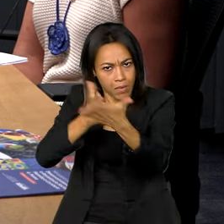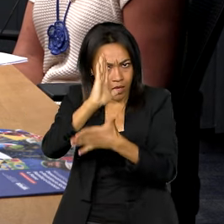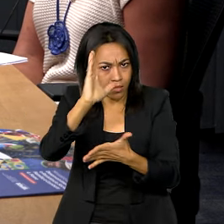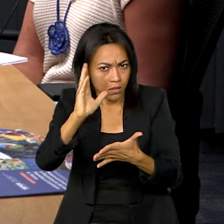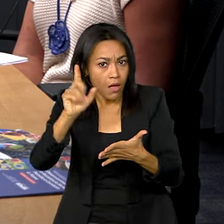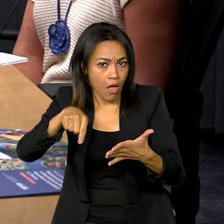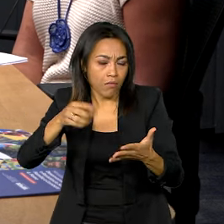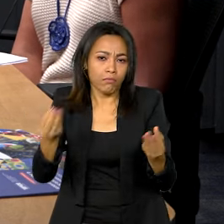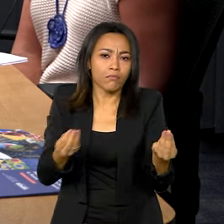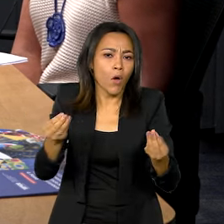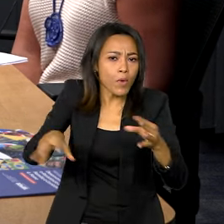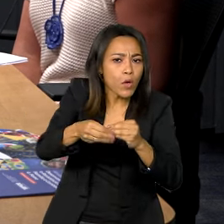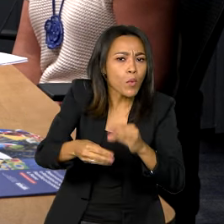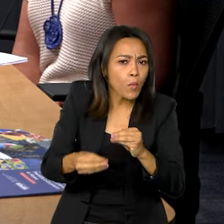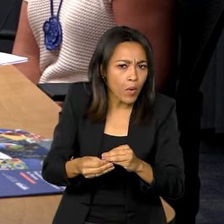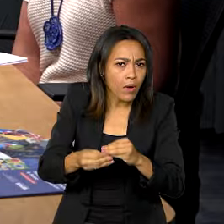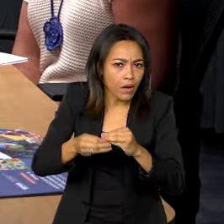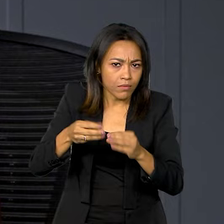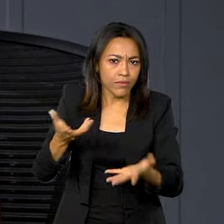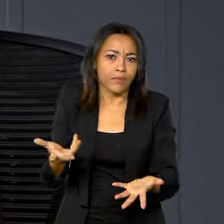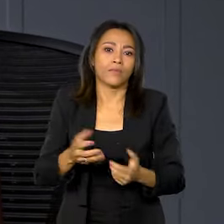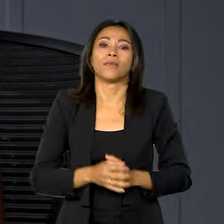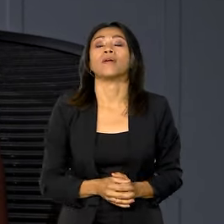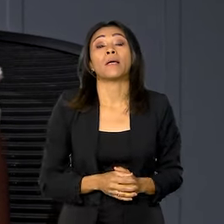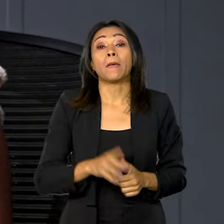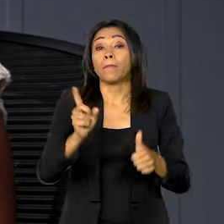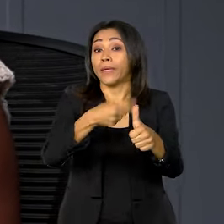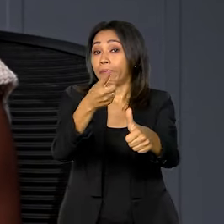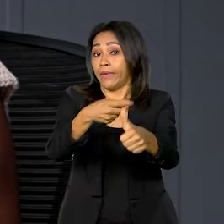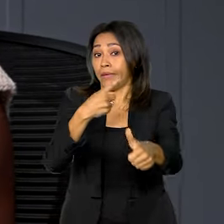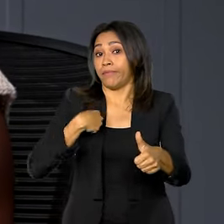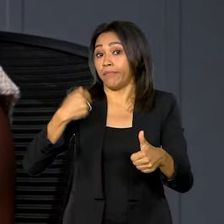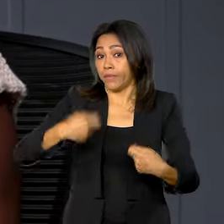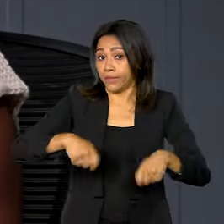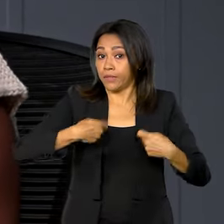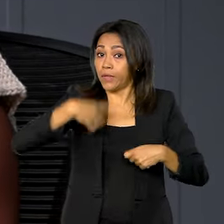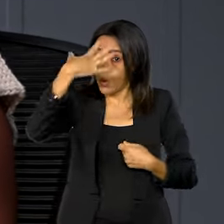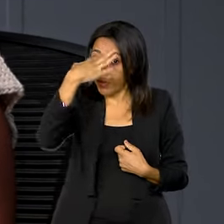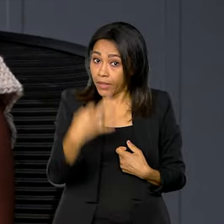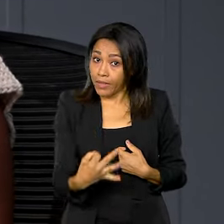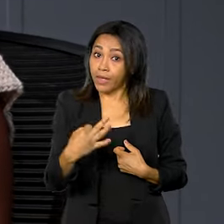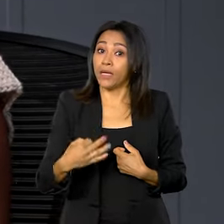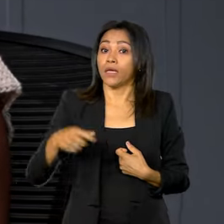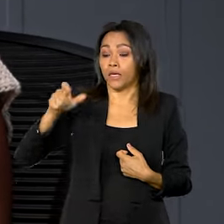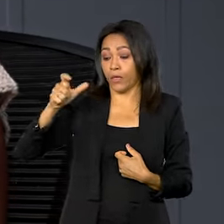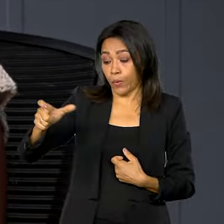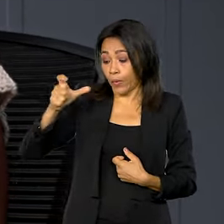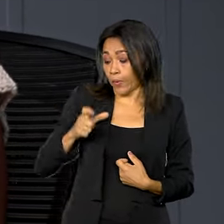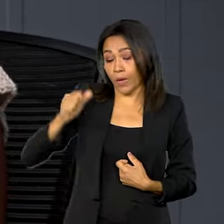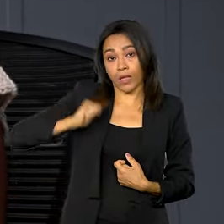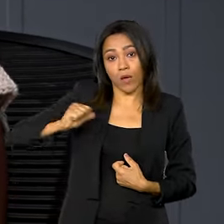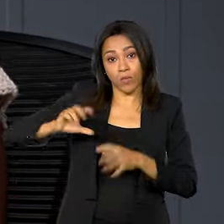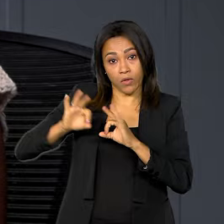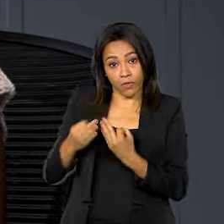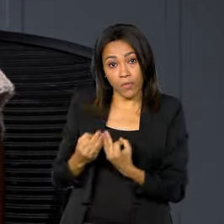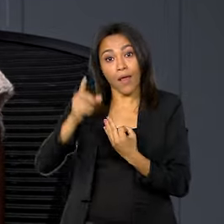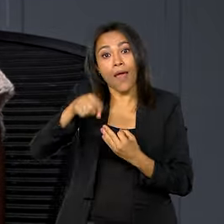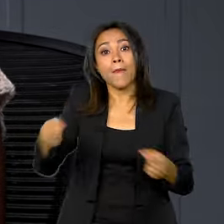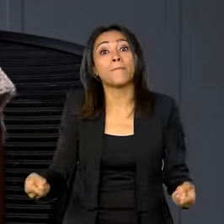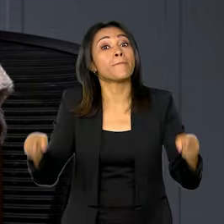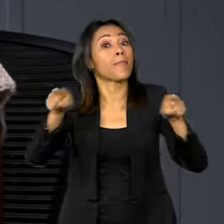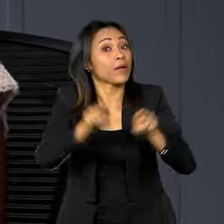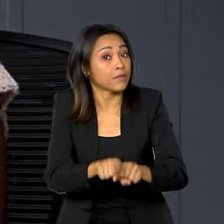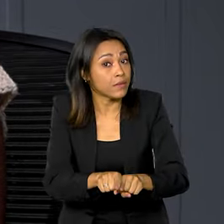benefícios adicionais então primeiro ponto é a gente entender que o programa Bolsa Família ele é feito exatamente numa